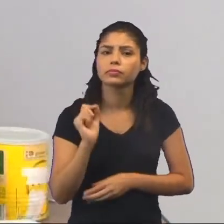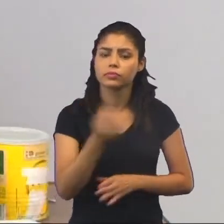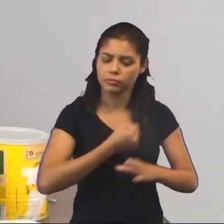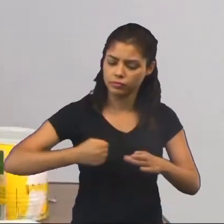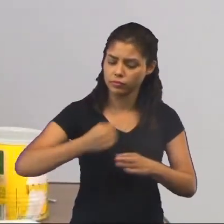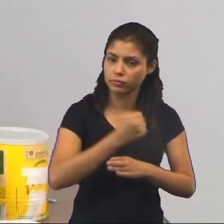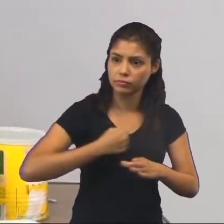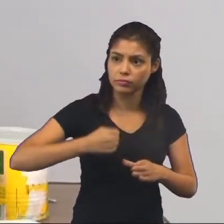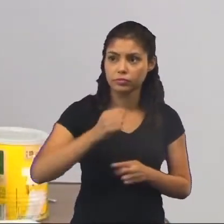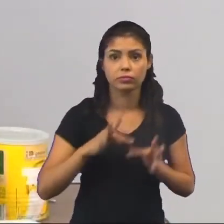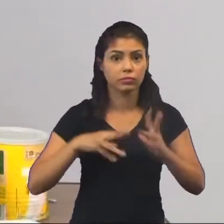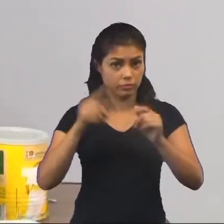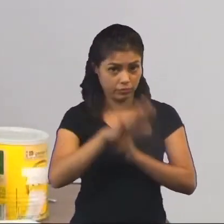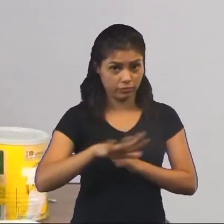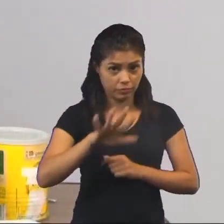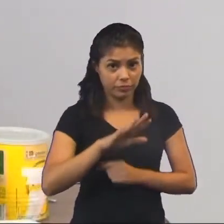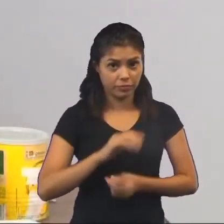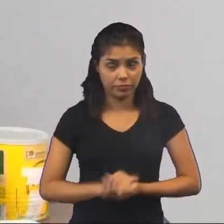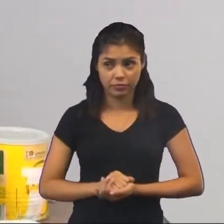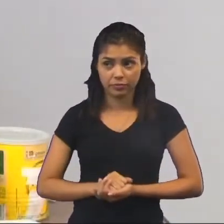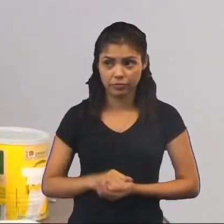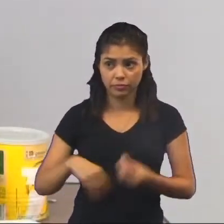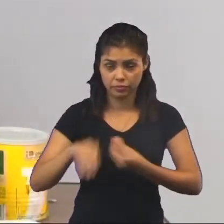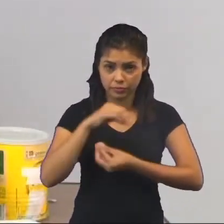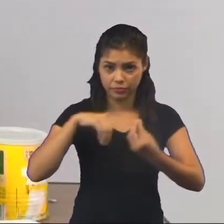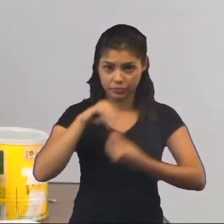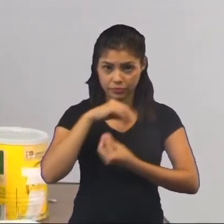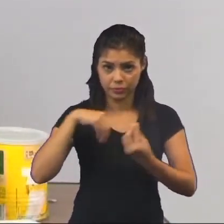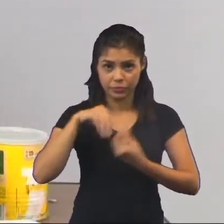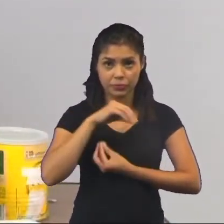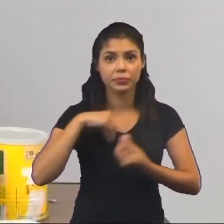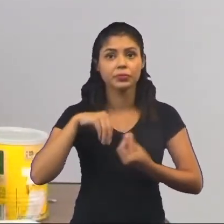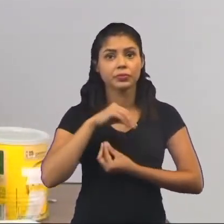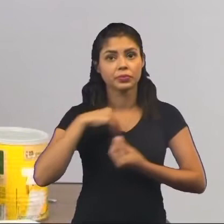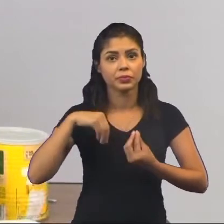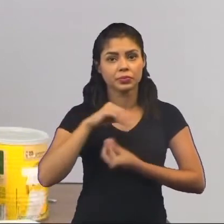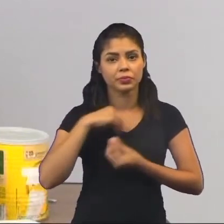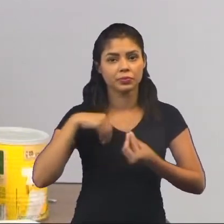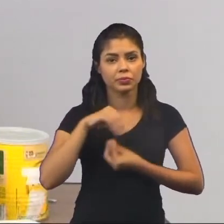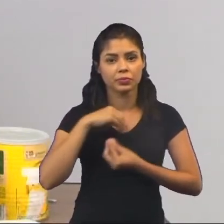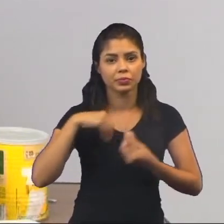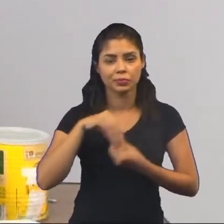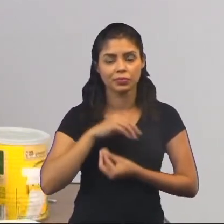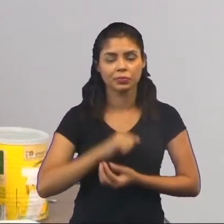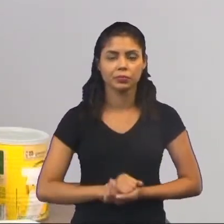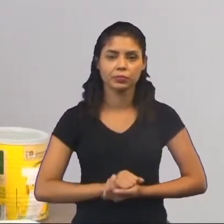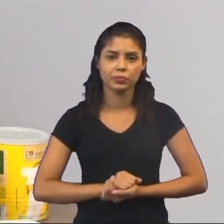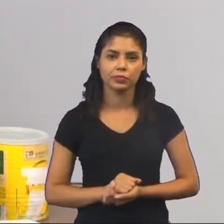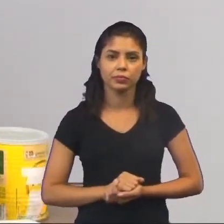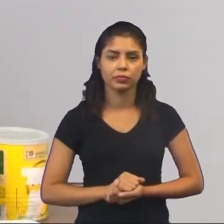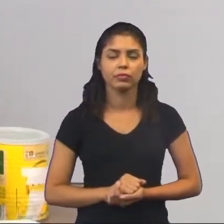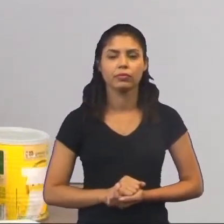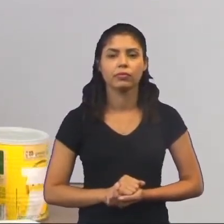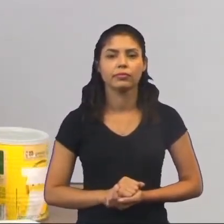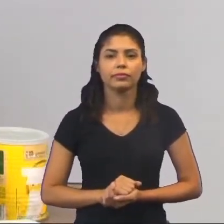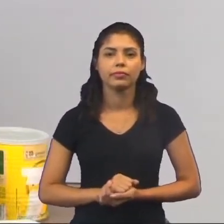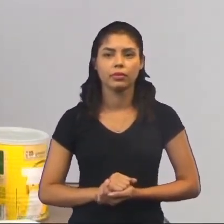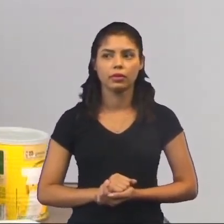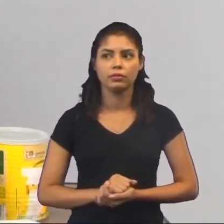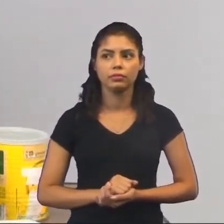massa homogênea? Tudo misturadinho? Nós vamos ter que mexer. Isso mesmo.